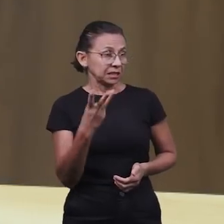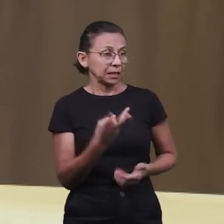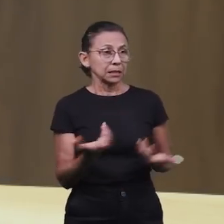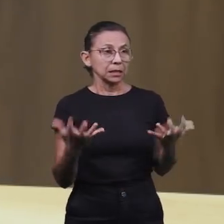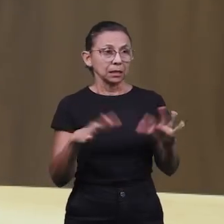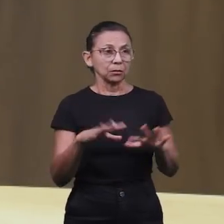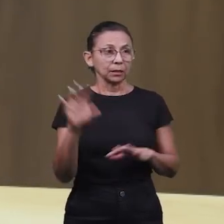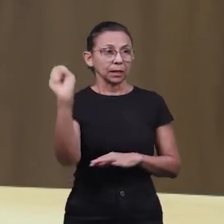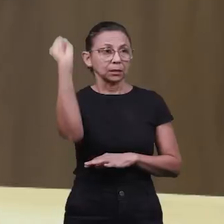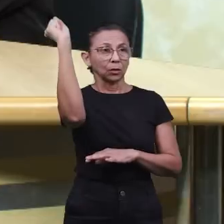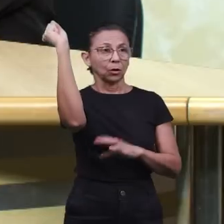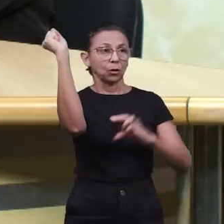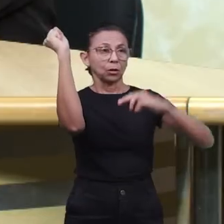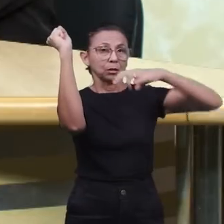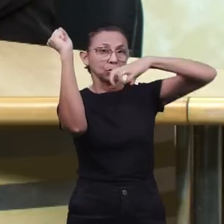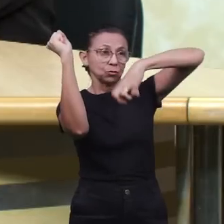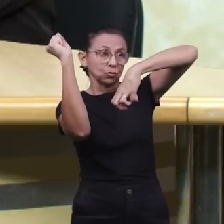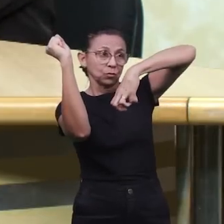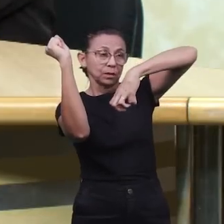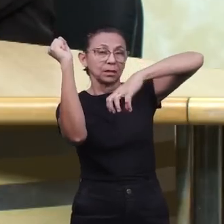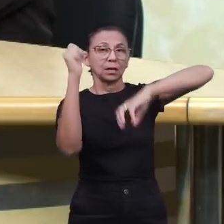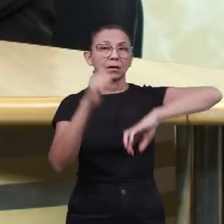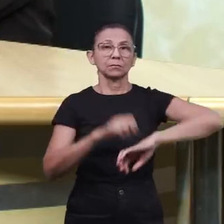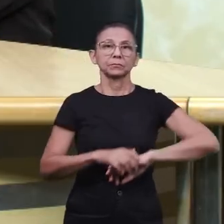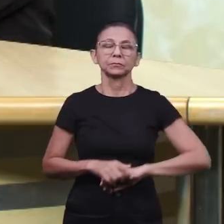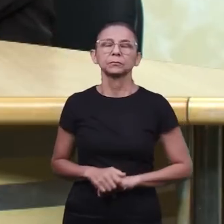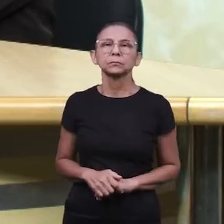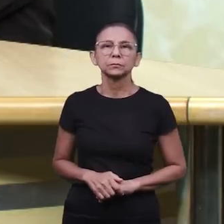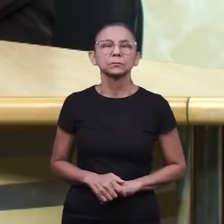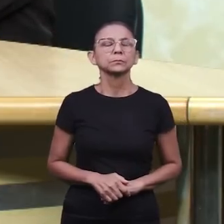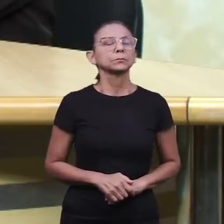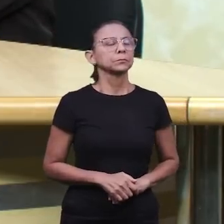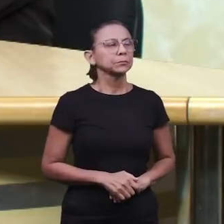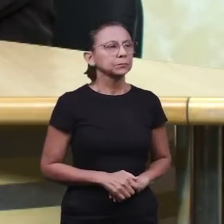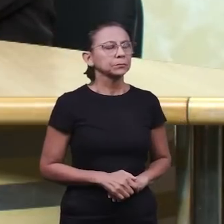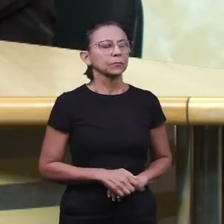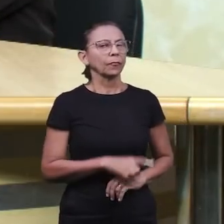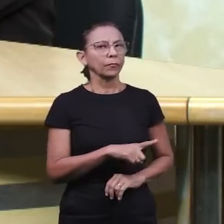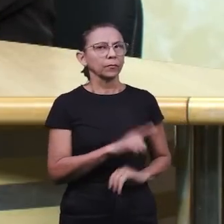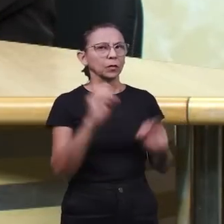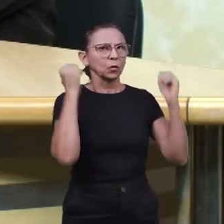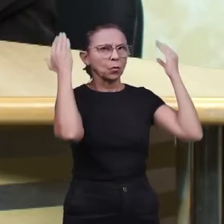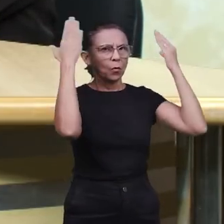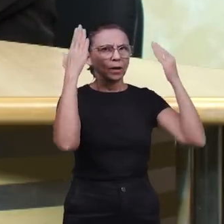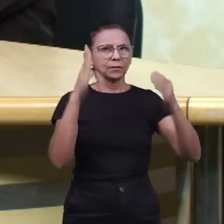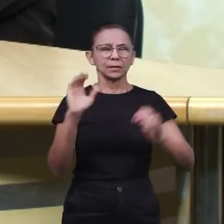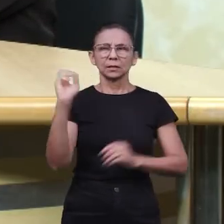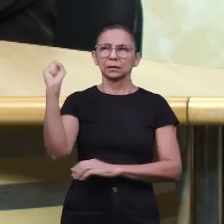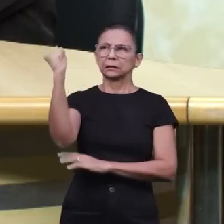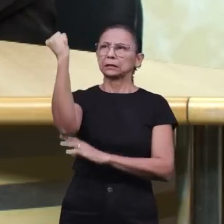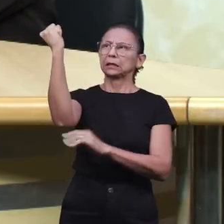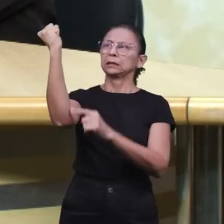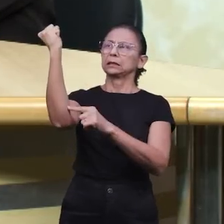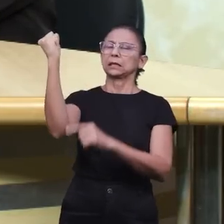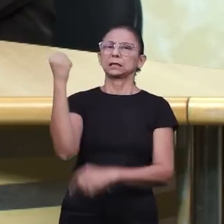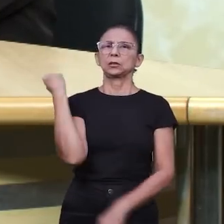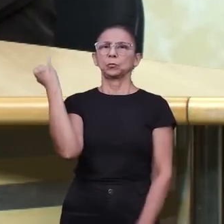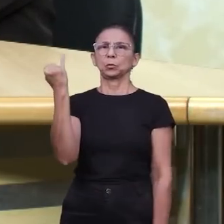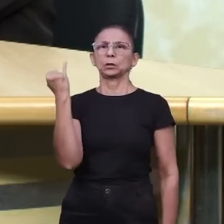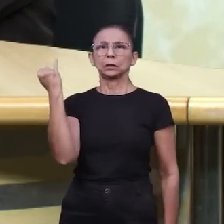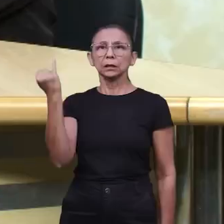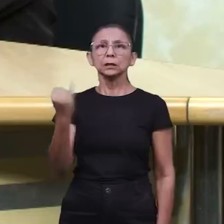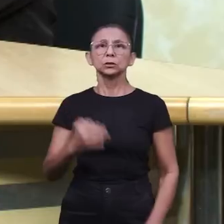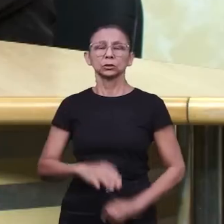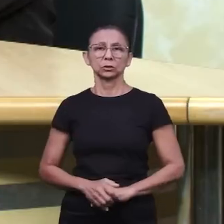pessoalmente, porque a estátua tinha grande importância para ele, ele queria que todos o reconhecessem como um